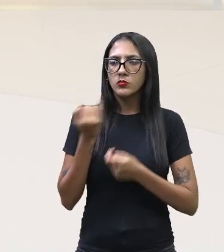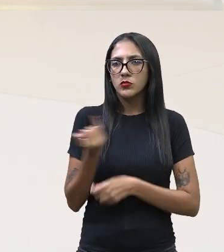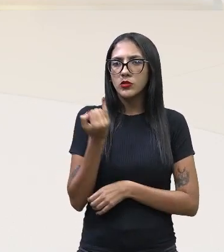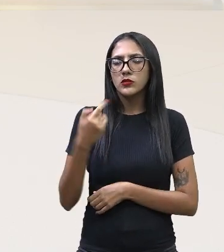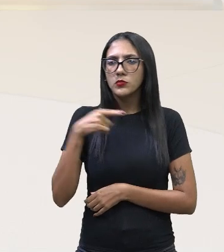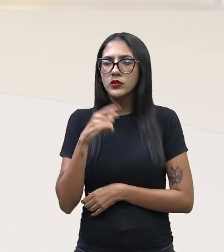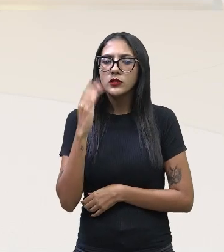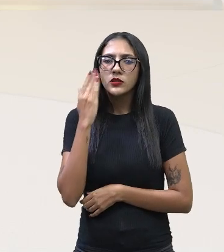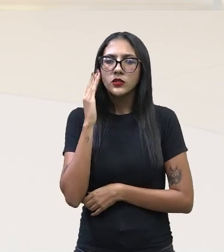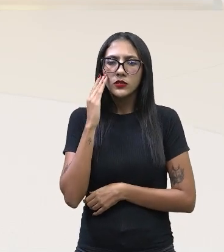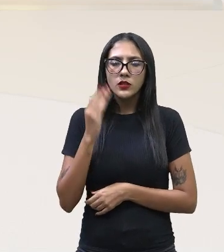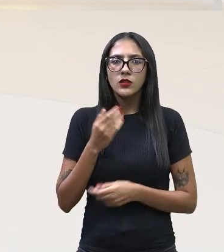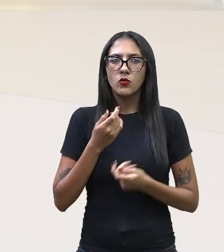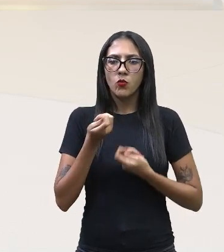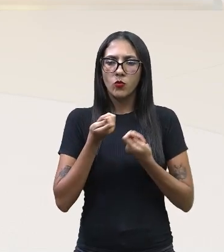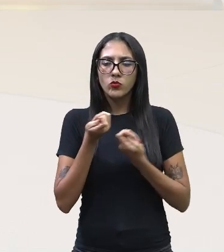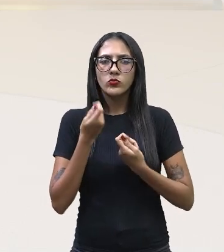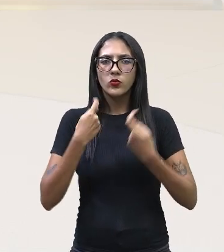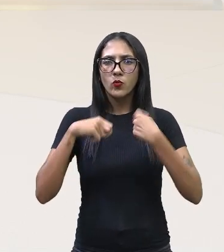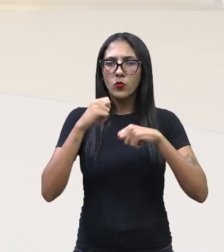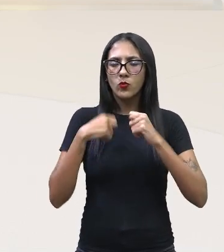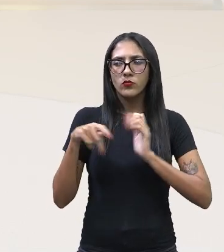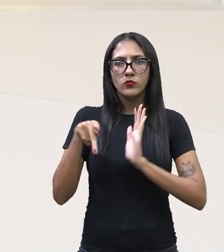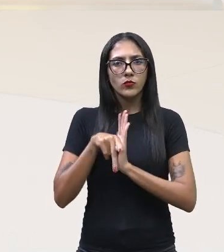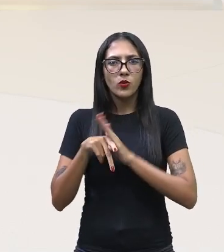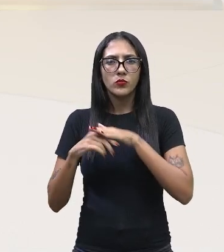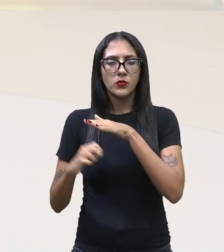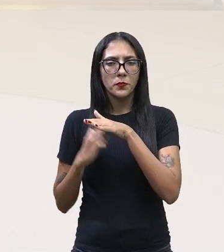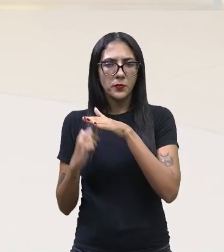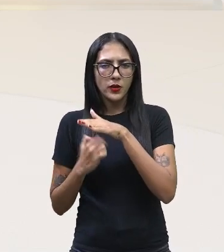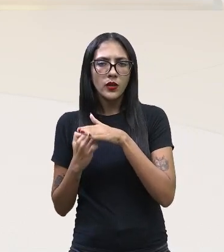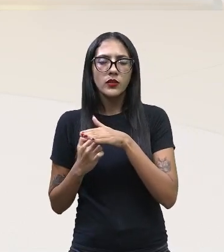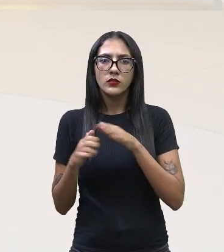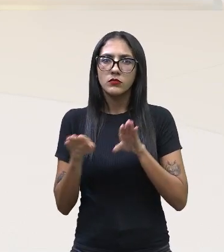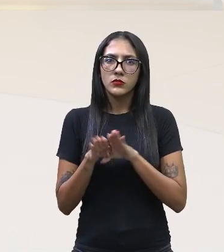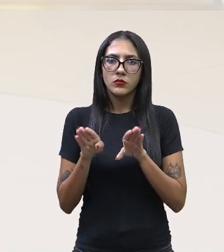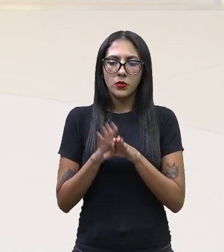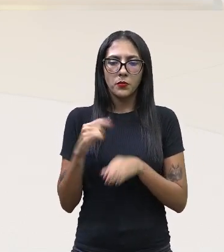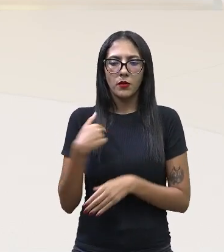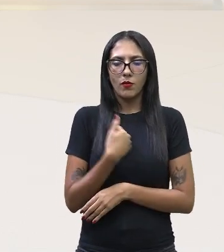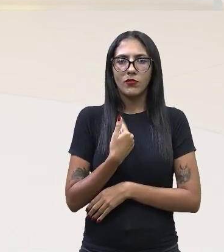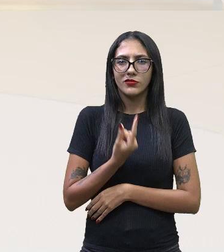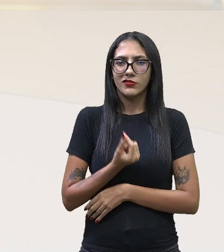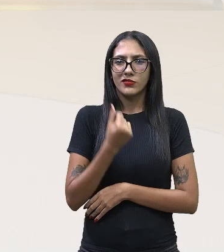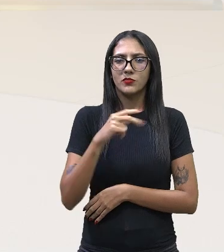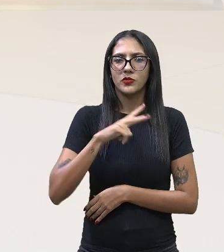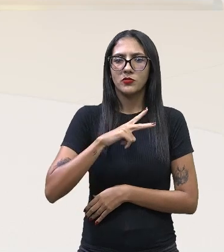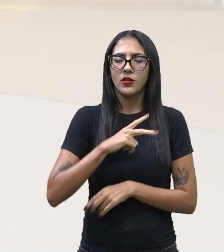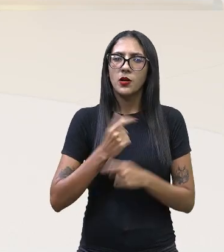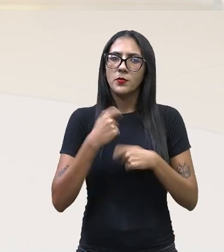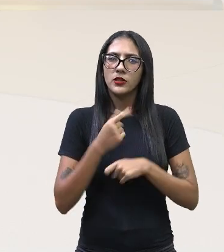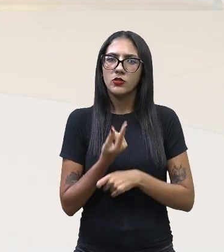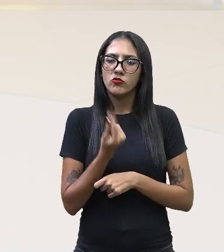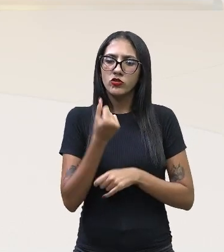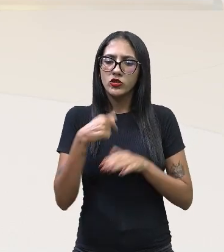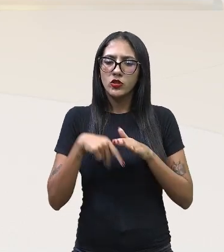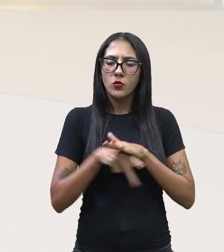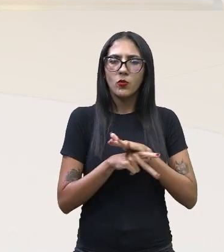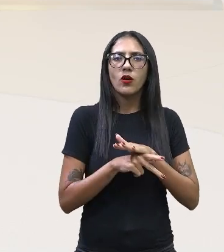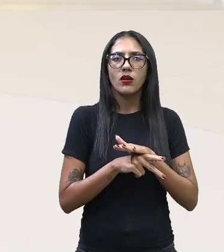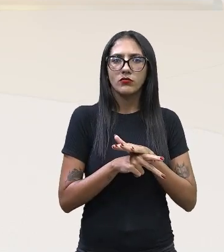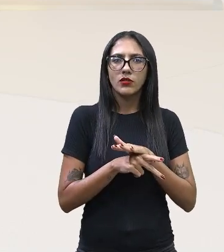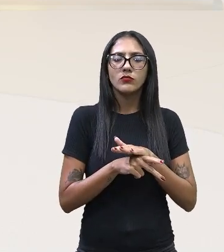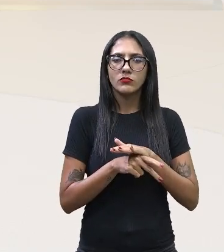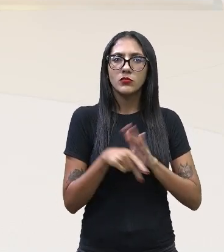só para as finanças da empresa, mas para as nossas próprias, a gente sempre ter uma reserva de emergência,